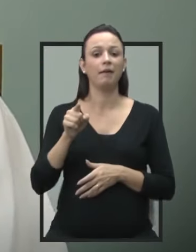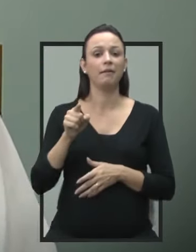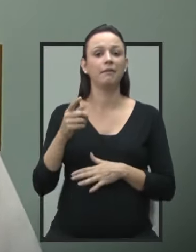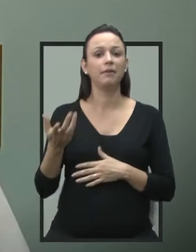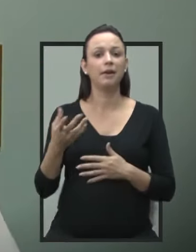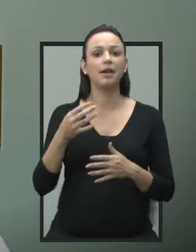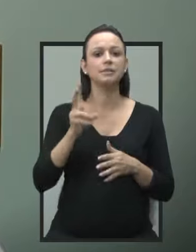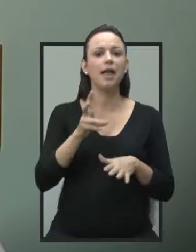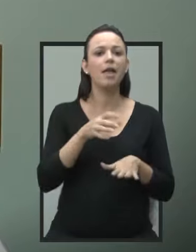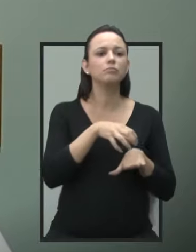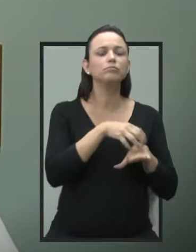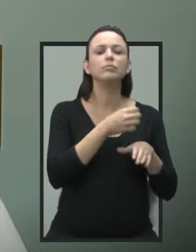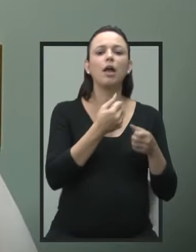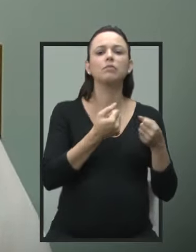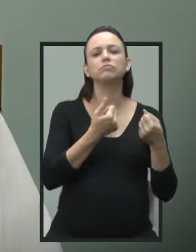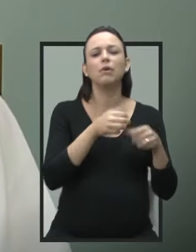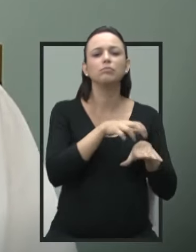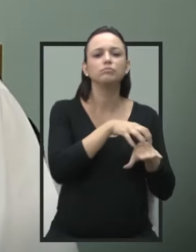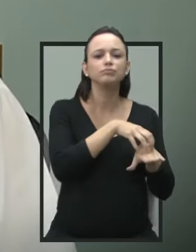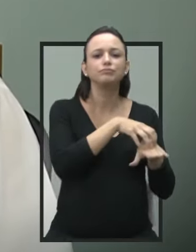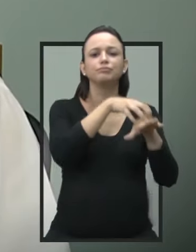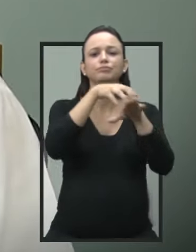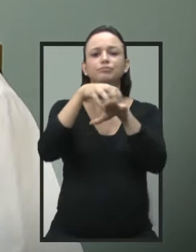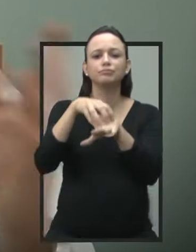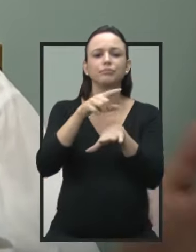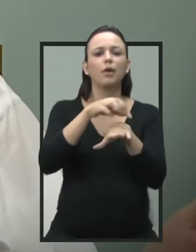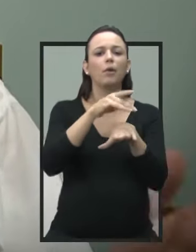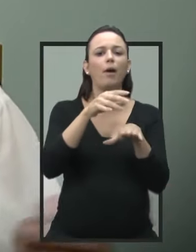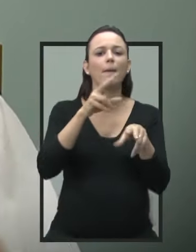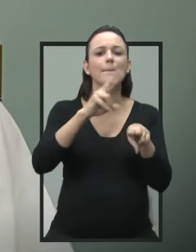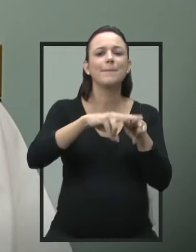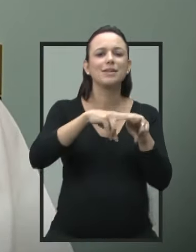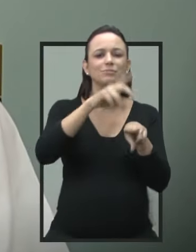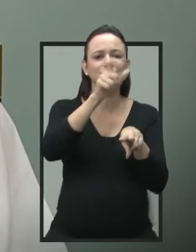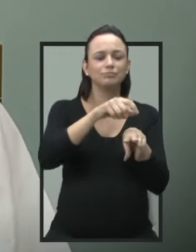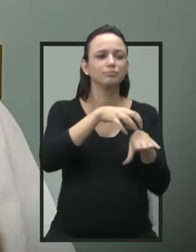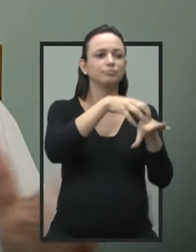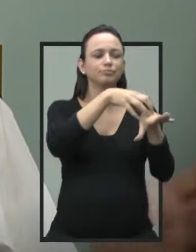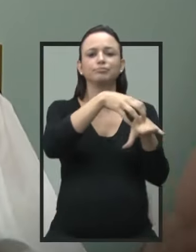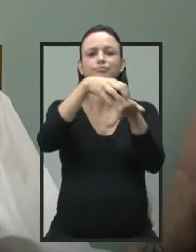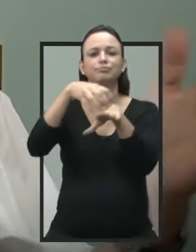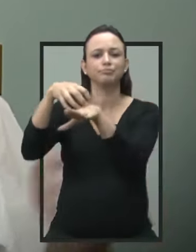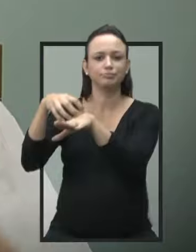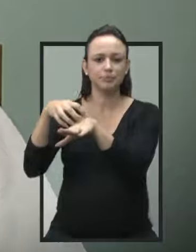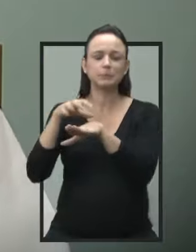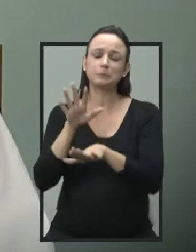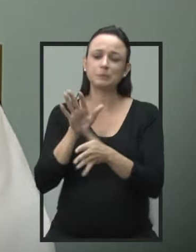transportava prisioneiros de um ponto para outro. E numa desses